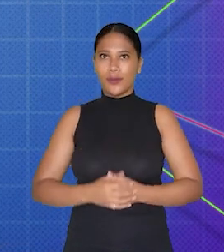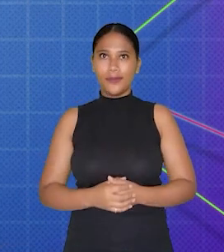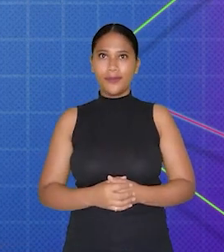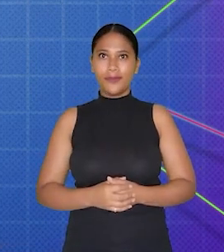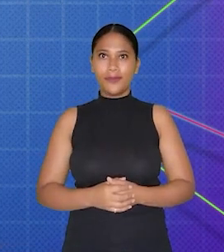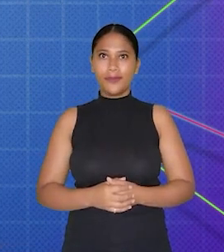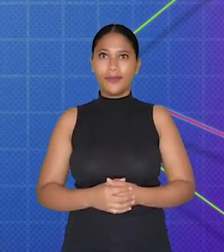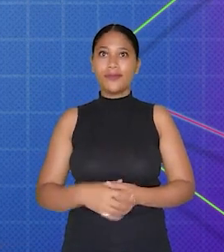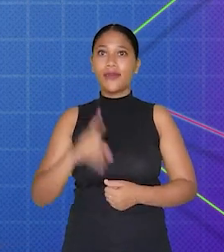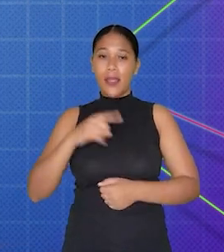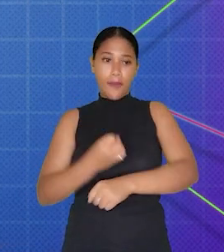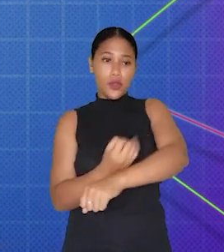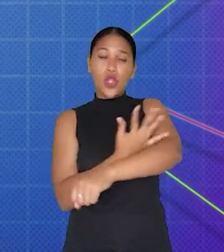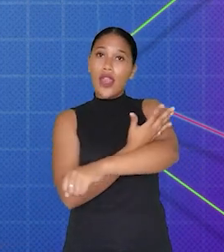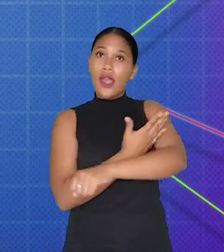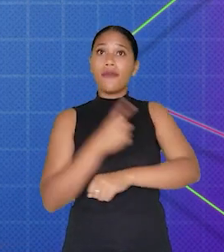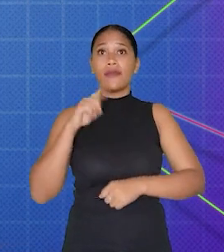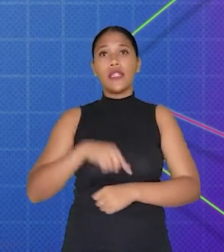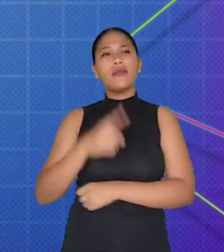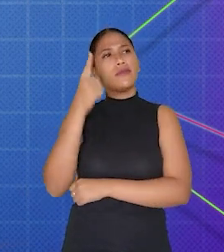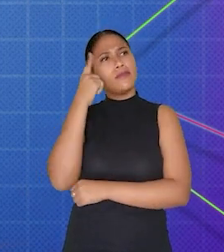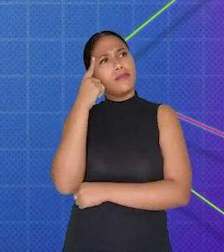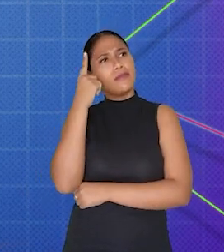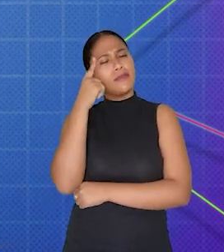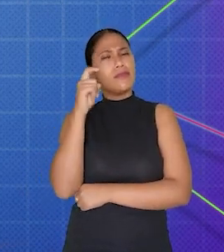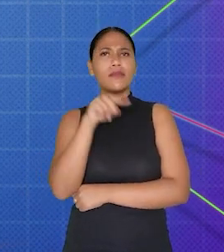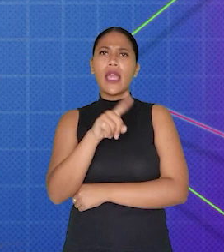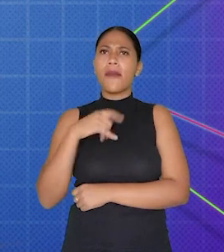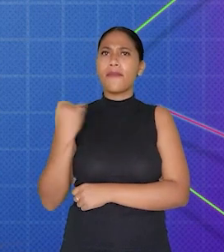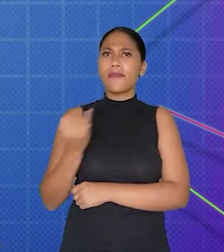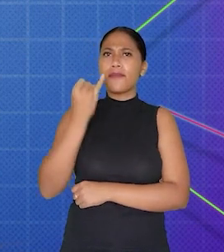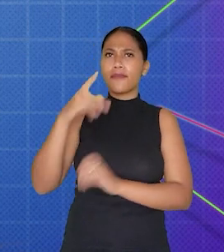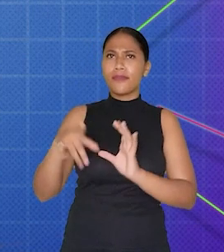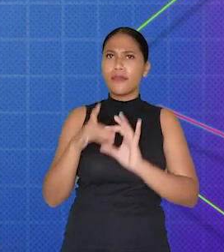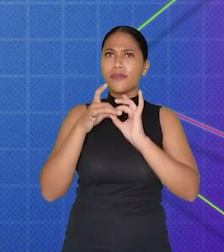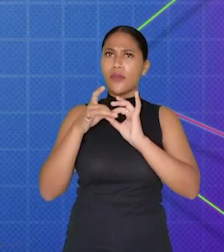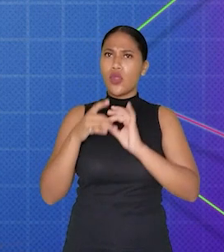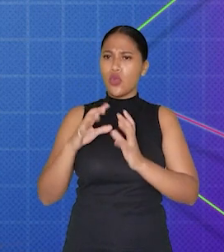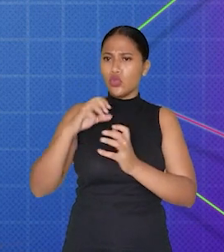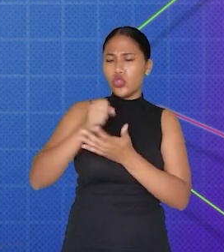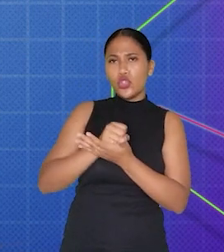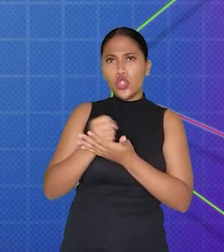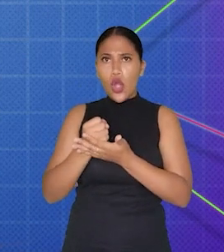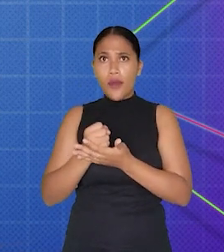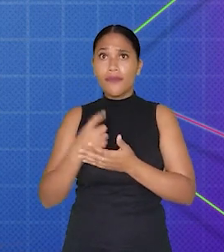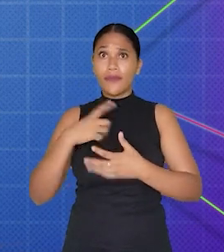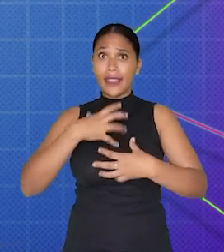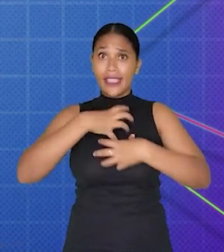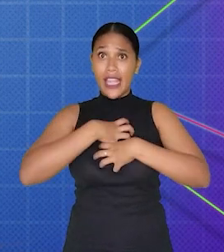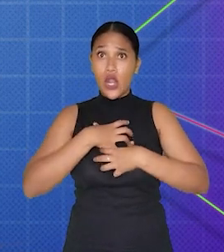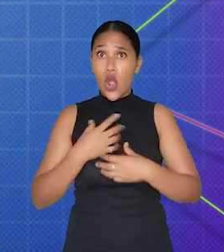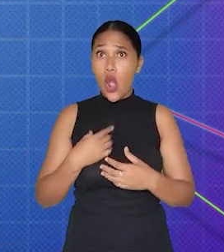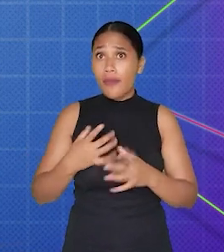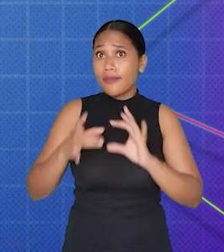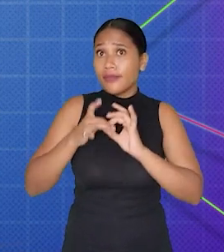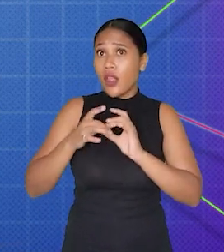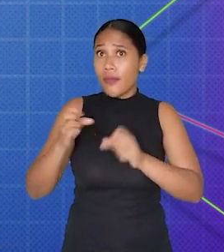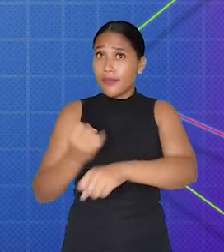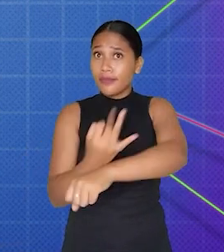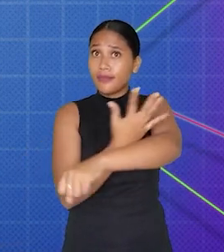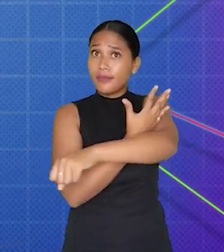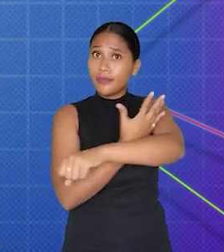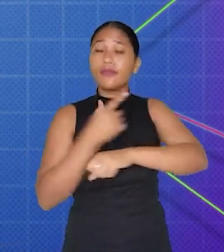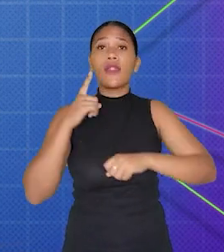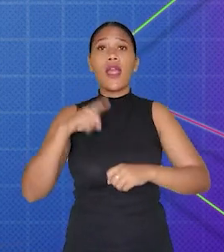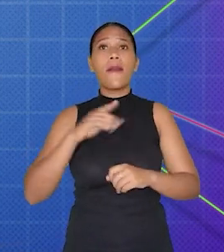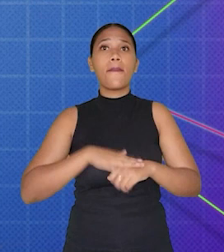alguns exemplos. Engajamento emocional. Esse tipo de engajamento é crucial para a imersão dos jogadores no jogo. Quando os jogadores se sentem